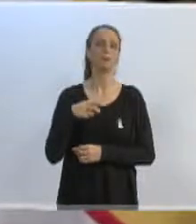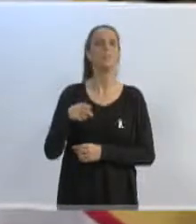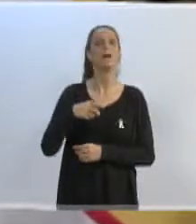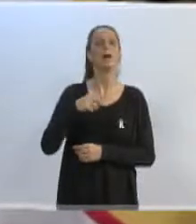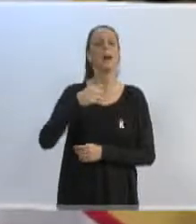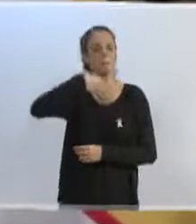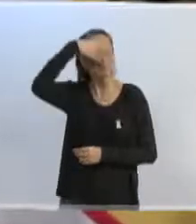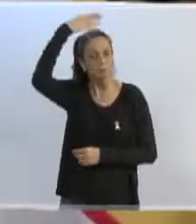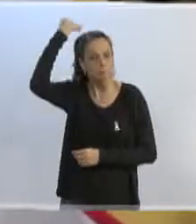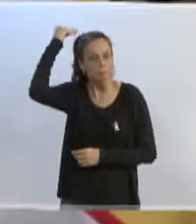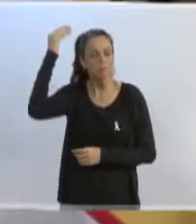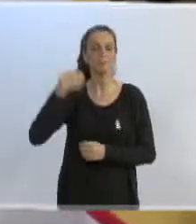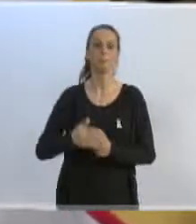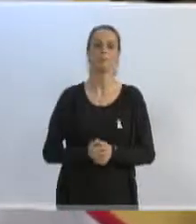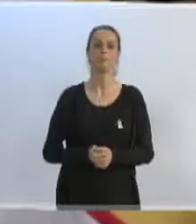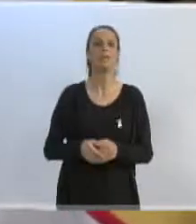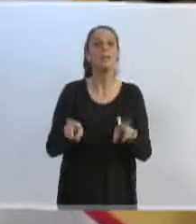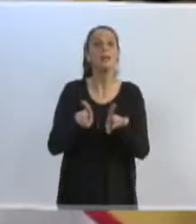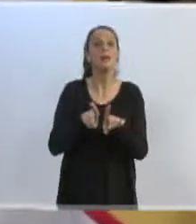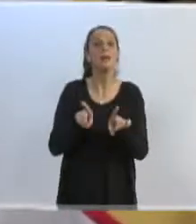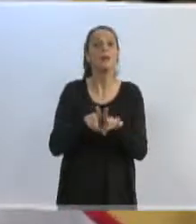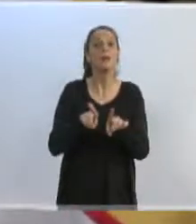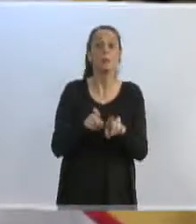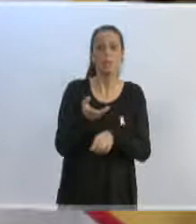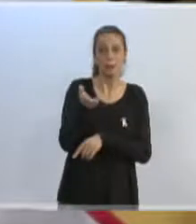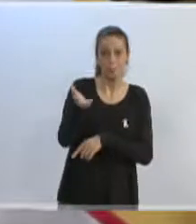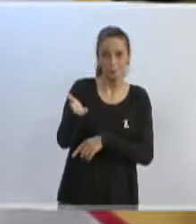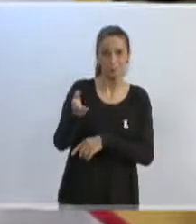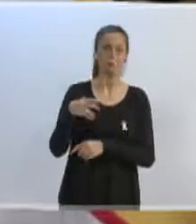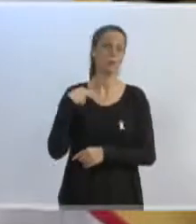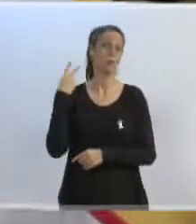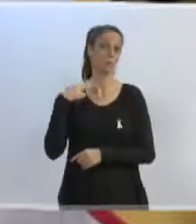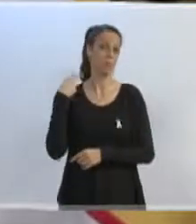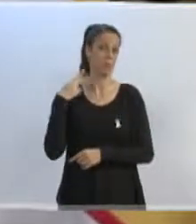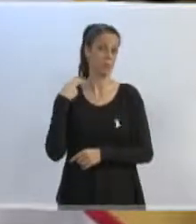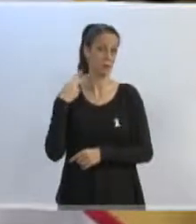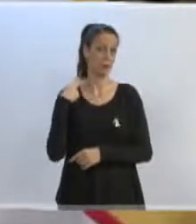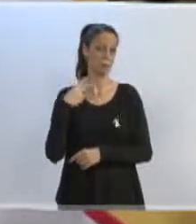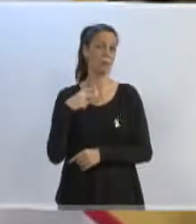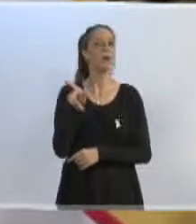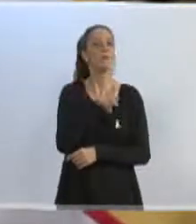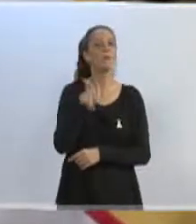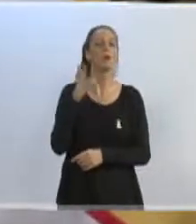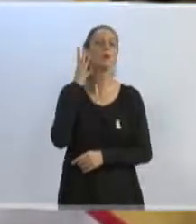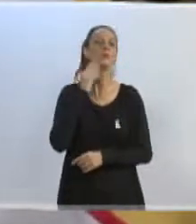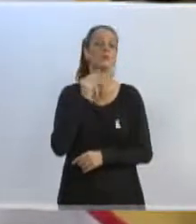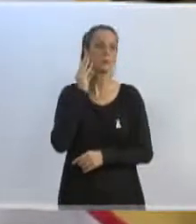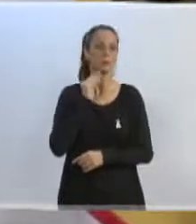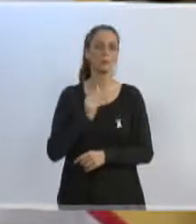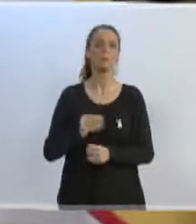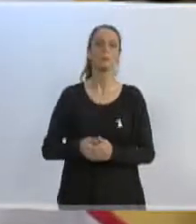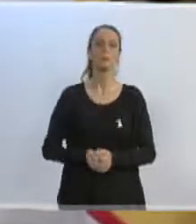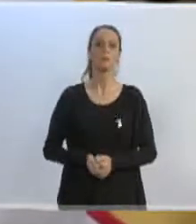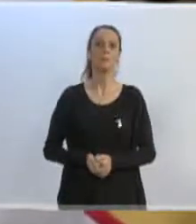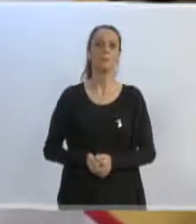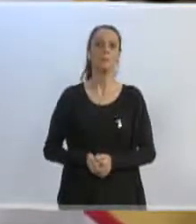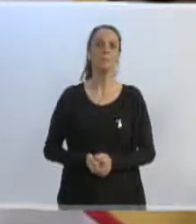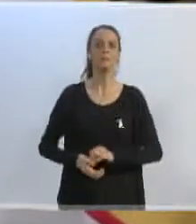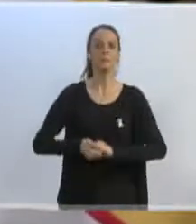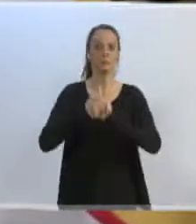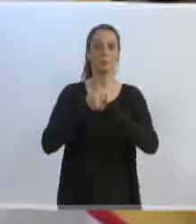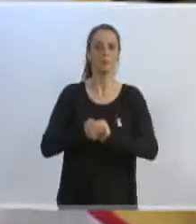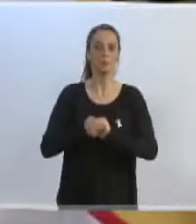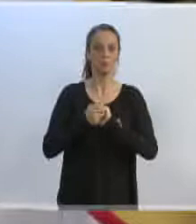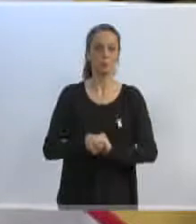Alexandre Matias, e em nome também do vereador professor Gilson de Souza, cumprimento